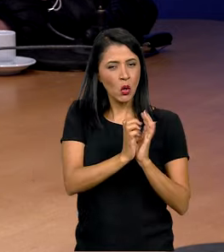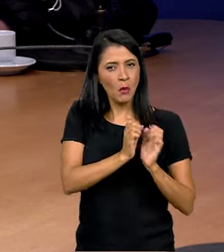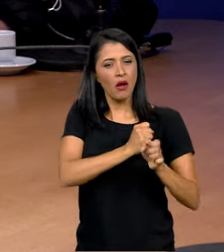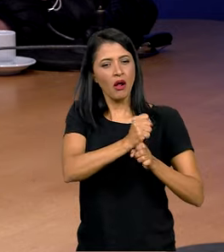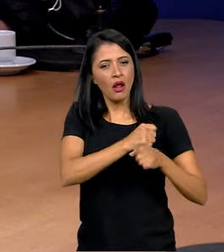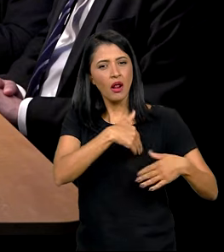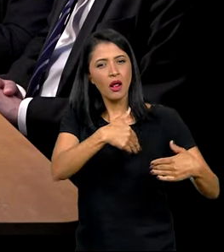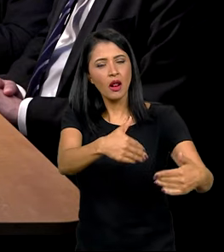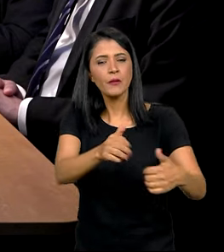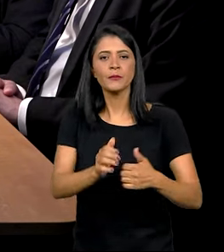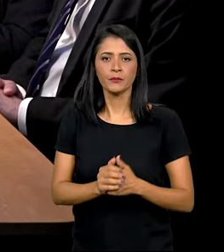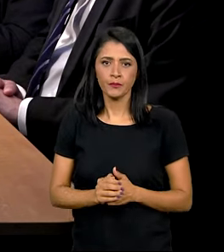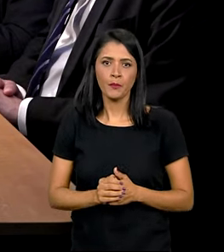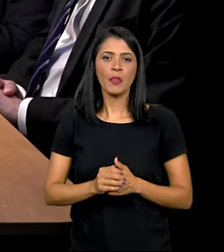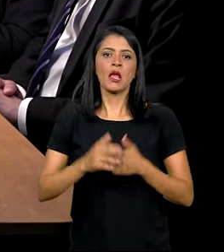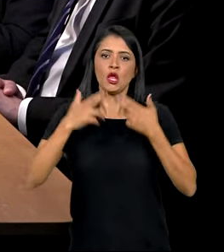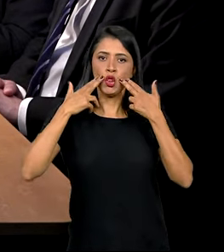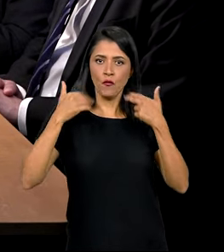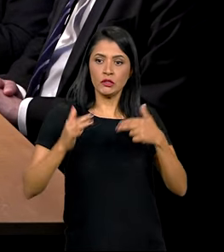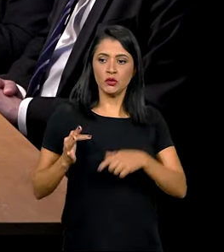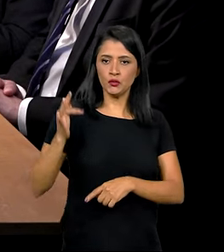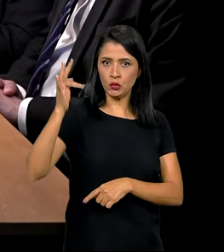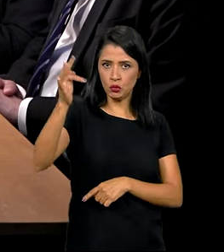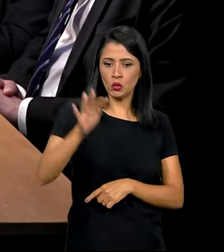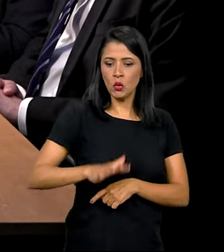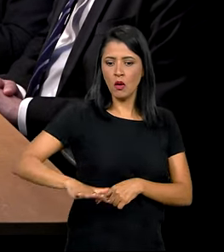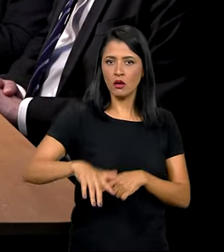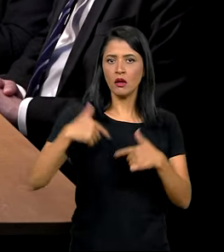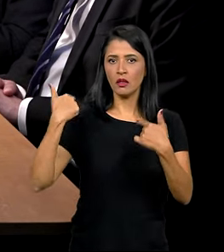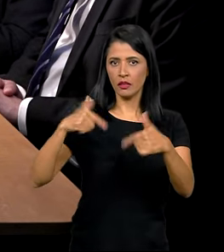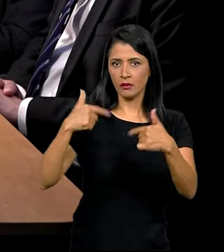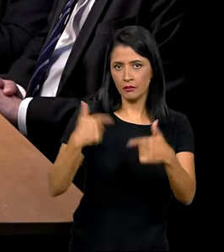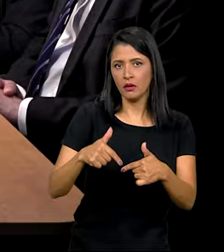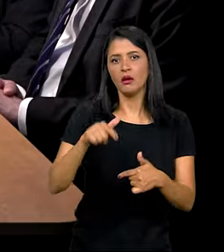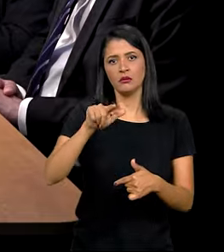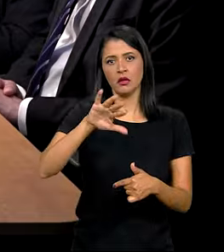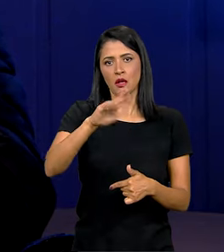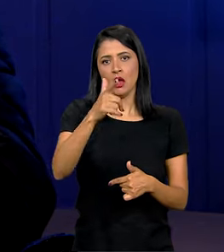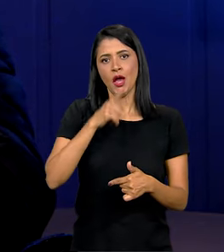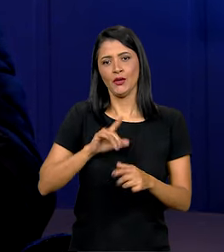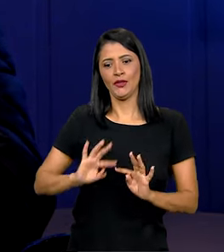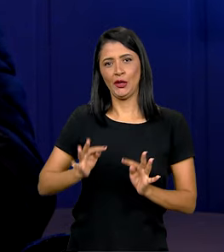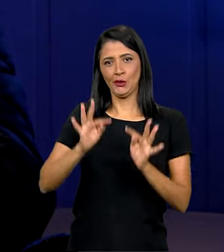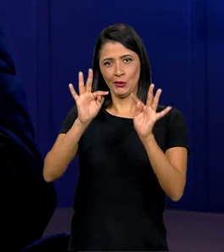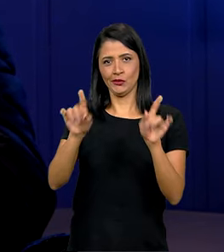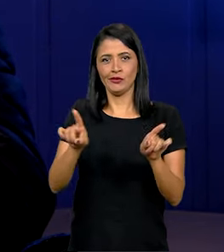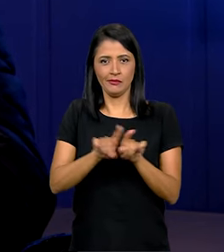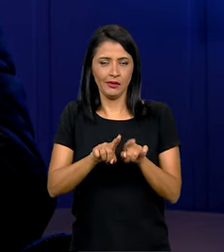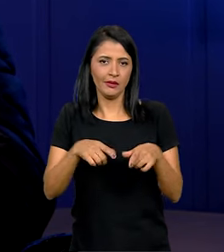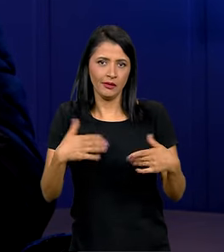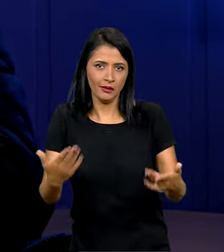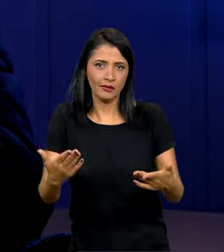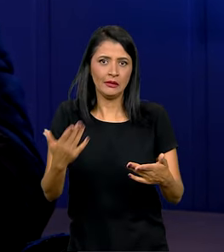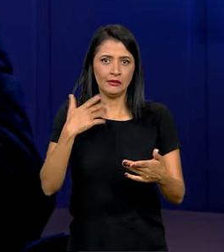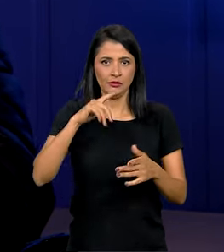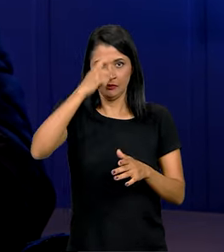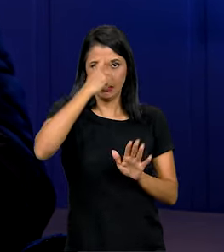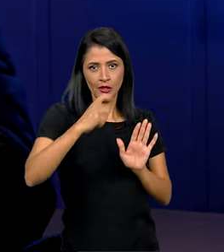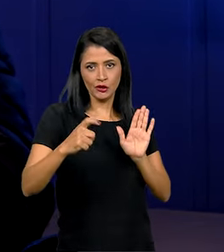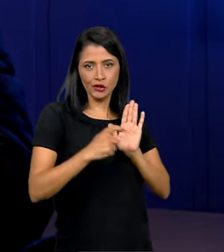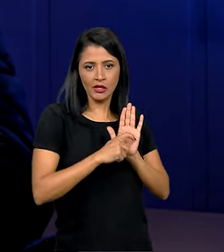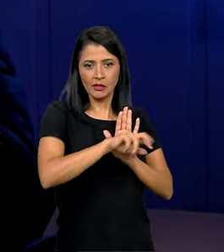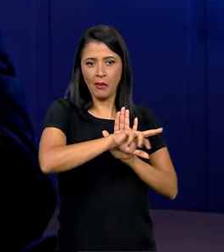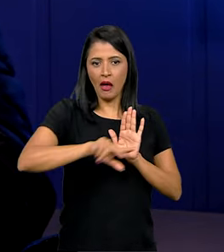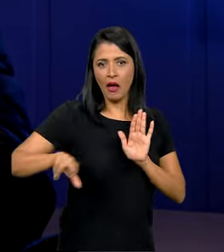ao longo desse ano a questão da Inovação e do futuro do Mundo do Trabalho claro que a gente passa pela questão tecnológica eh de Inteligência